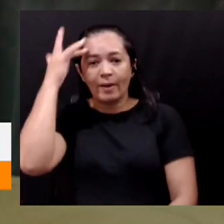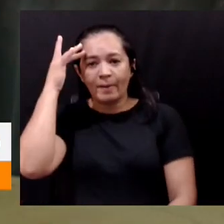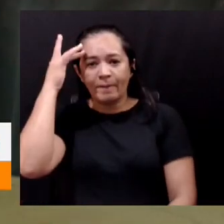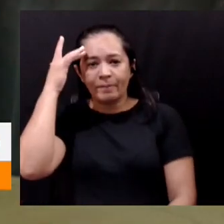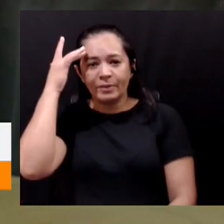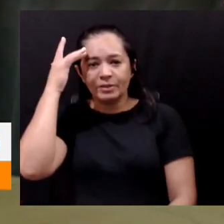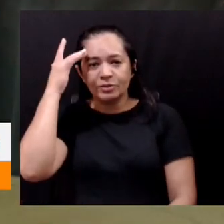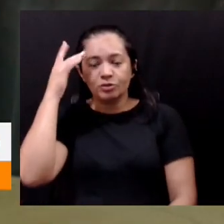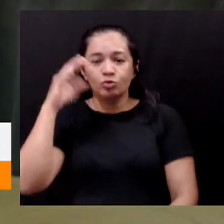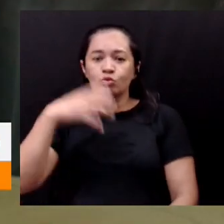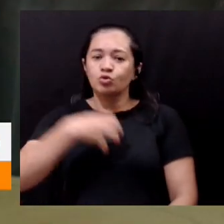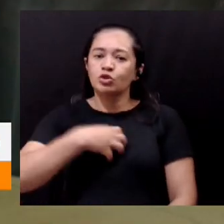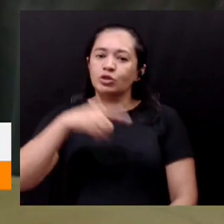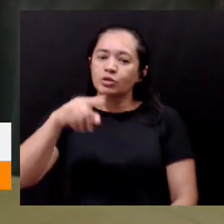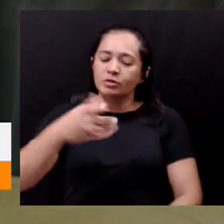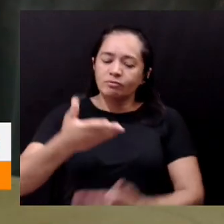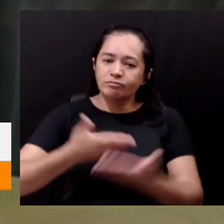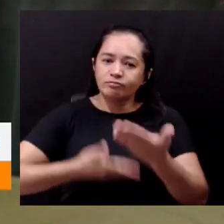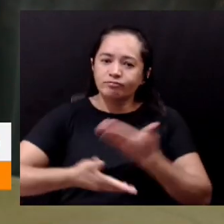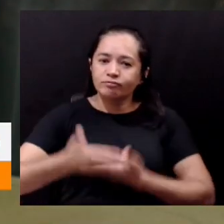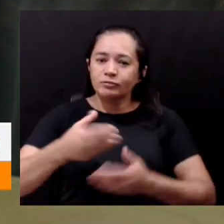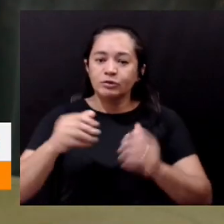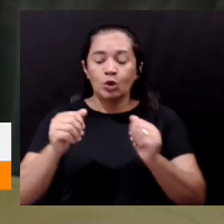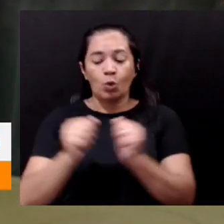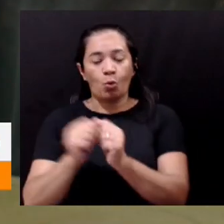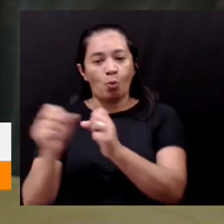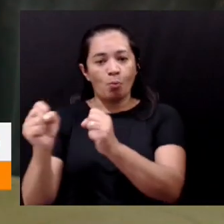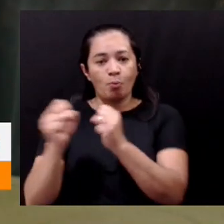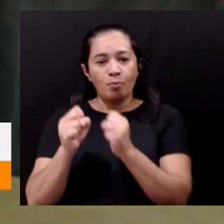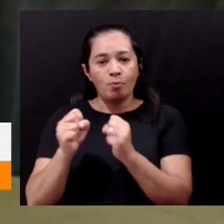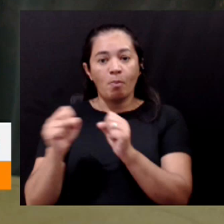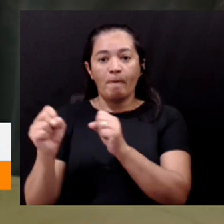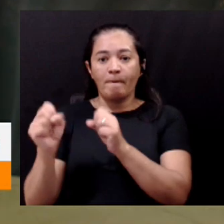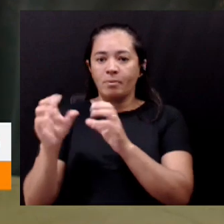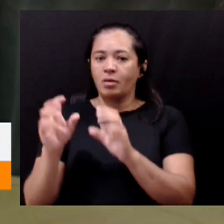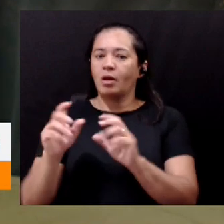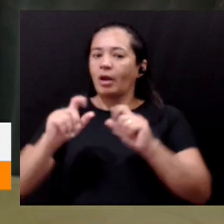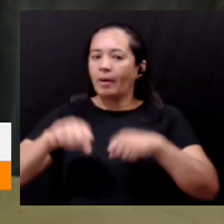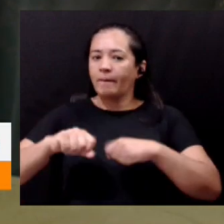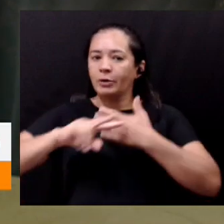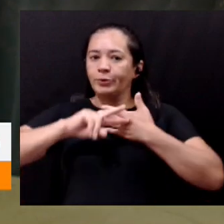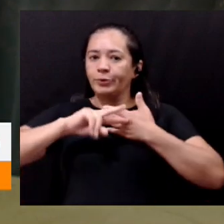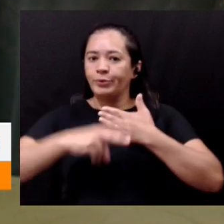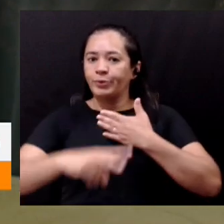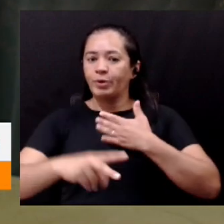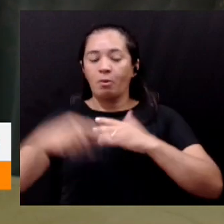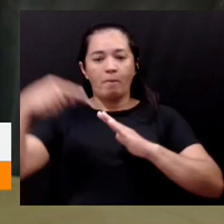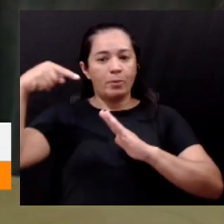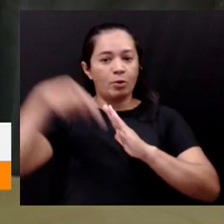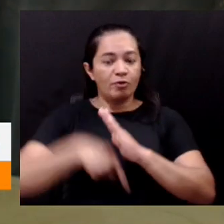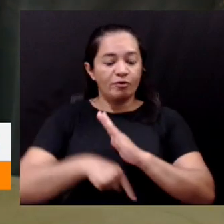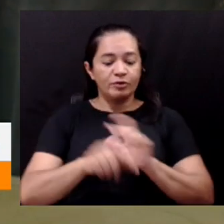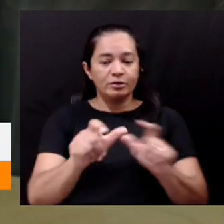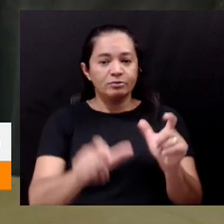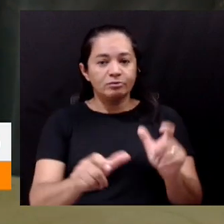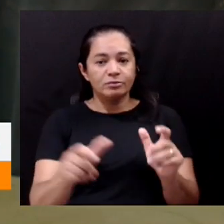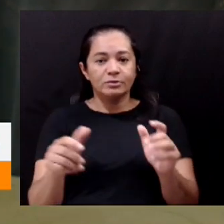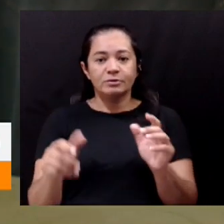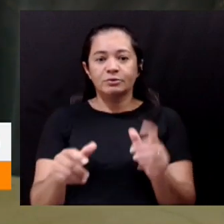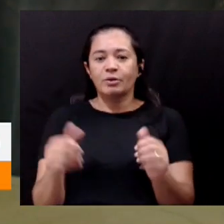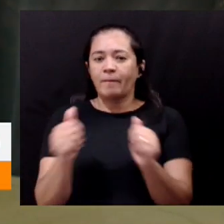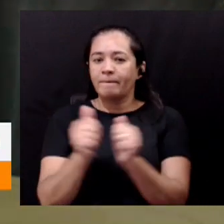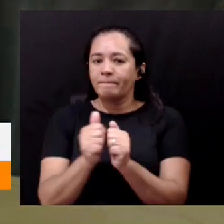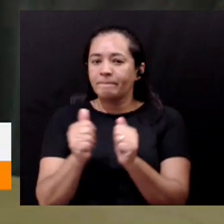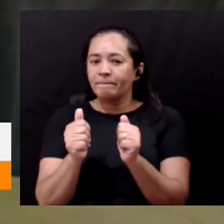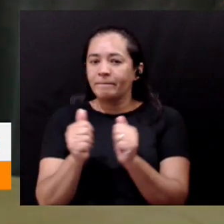você lida com o poder pode impactar profundamente as pessoas ao seu redor. Lembre-se, poder